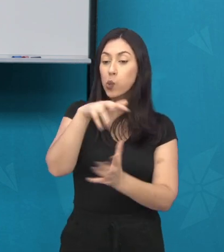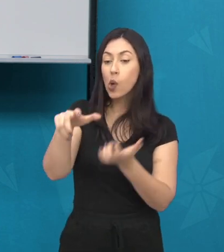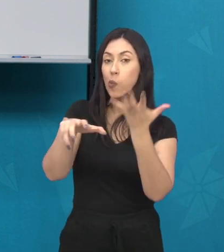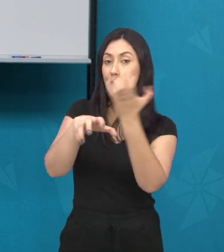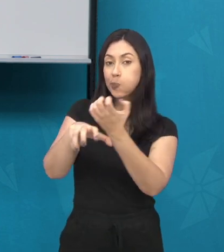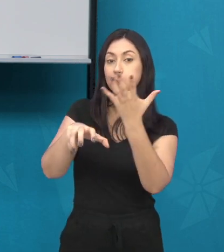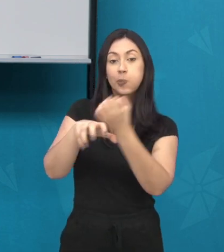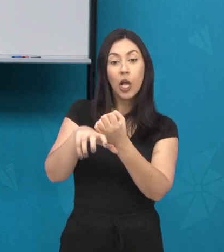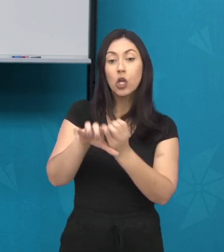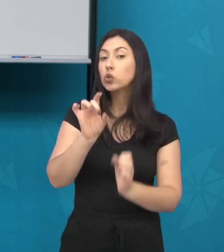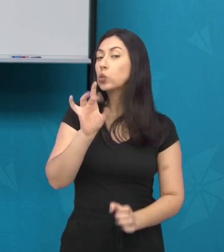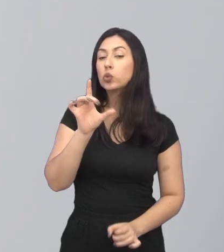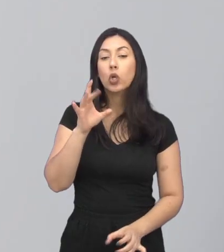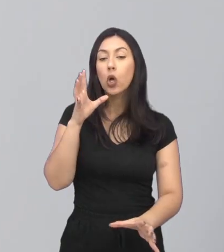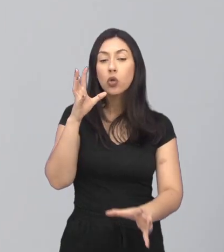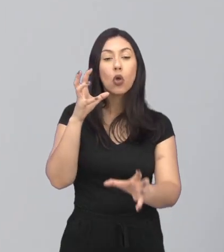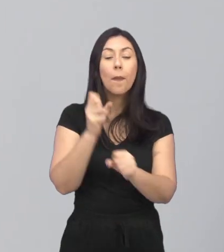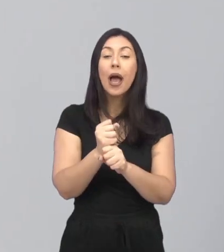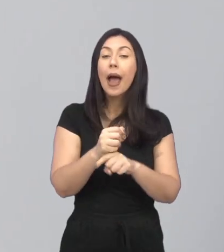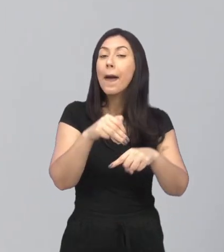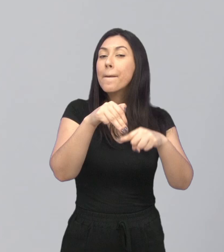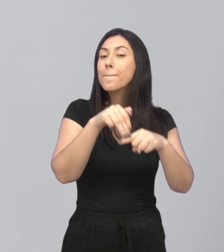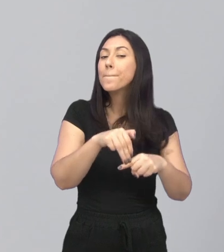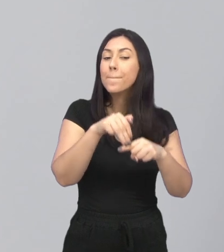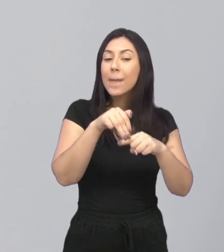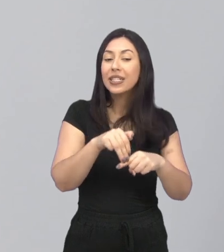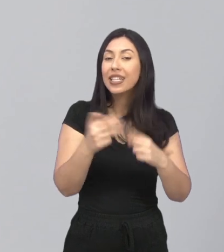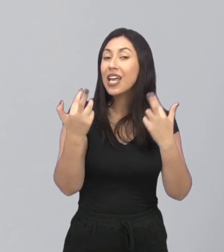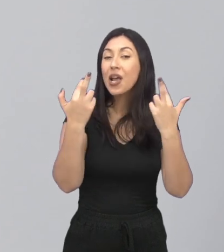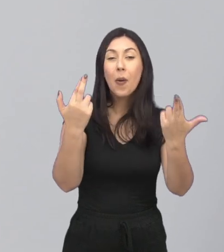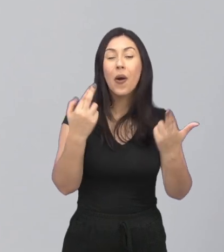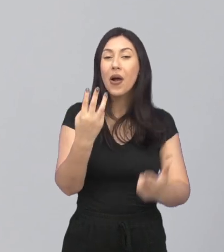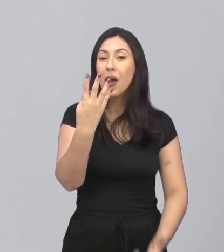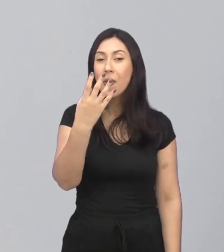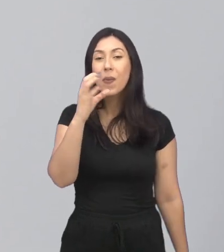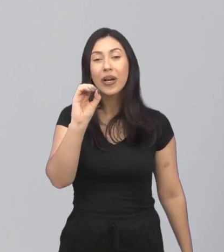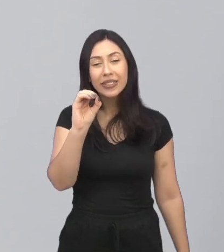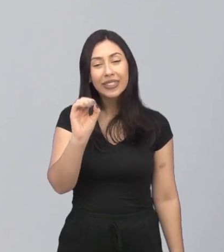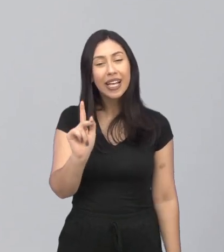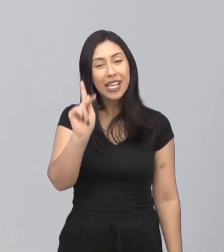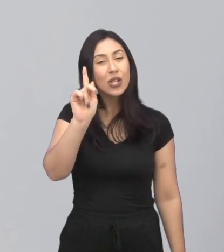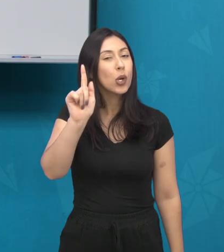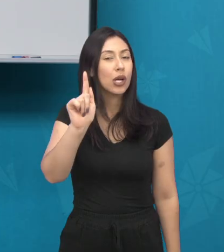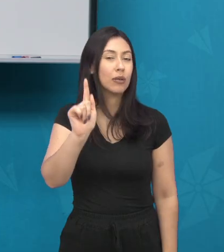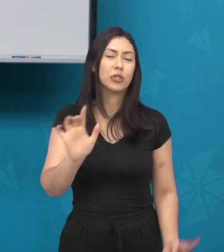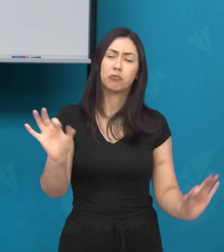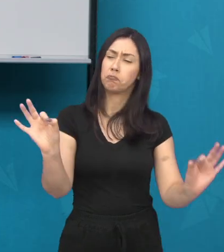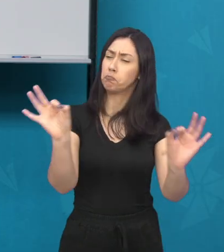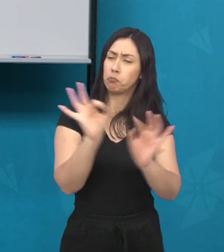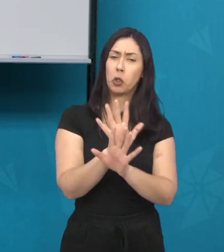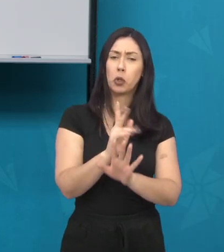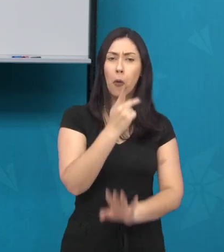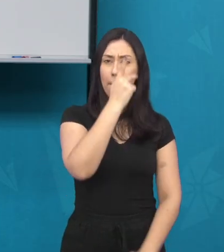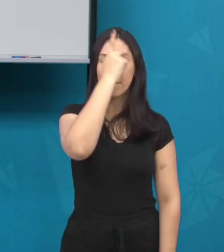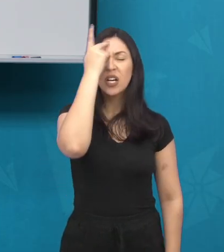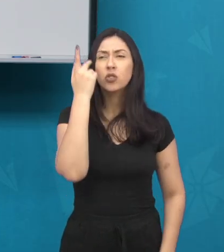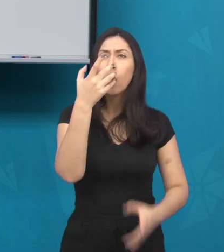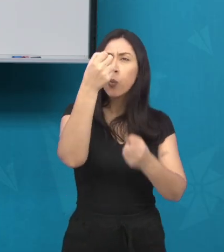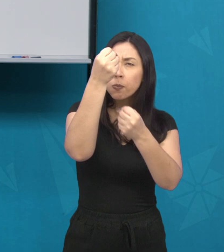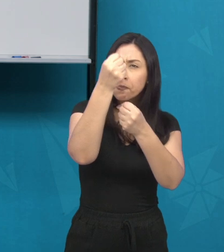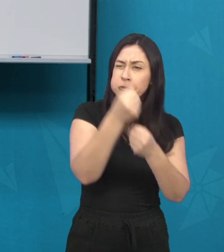400 gravidade 10 a massa do objeto é 40 Kg beleza fechou é uma